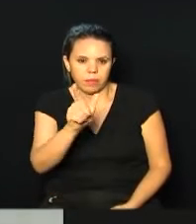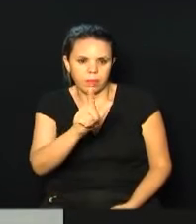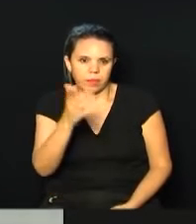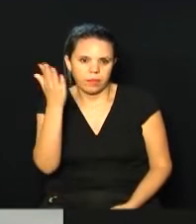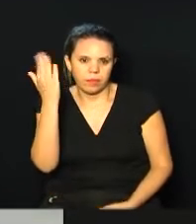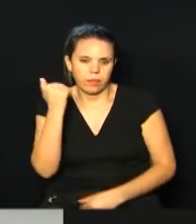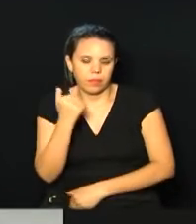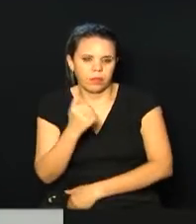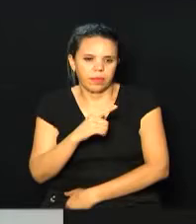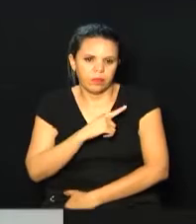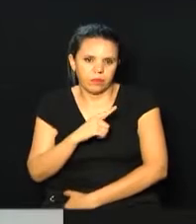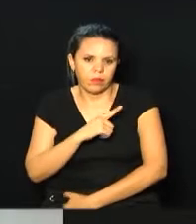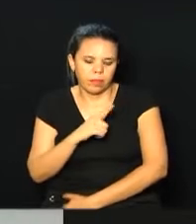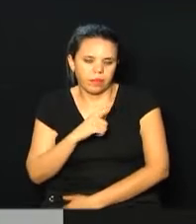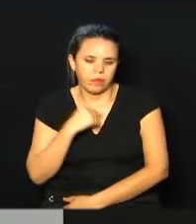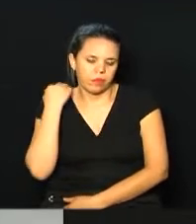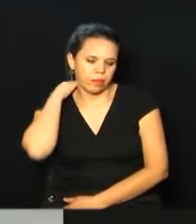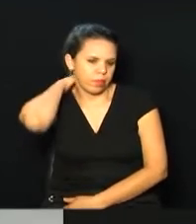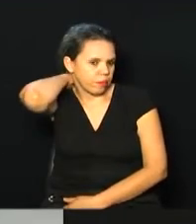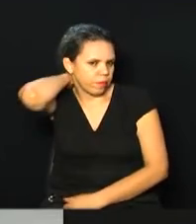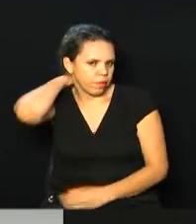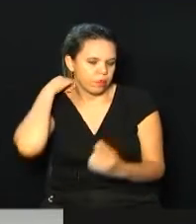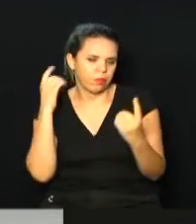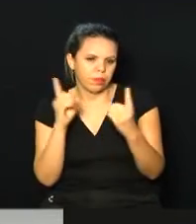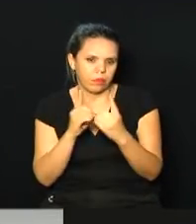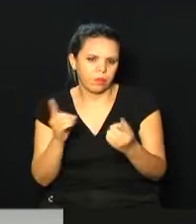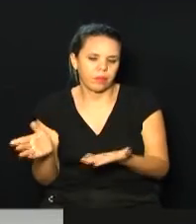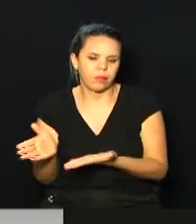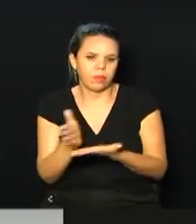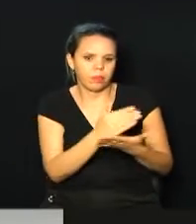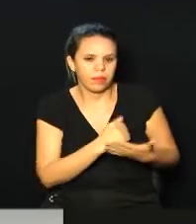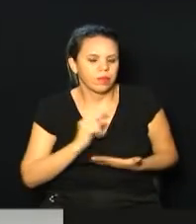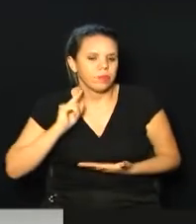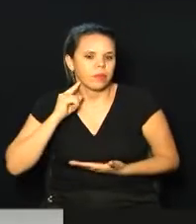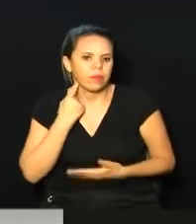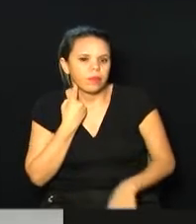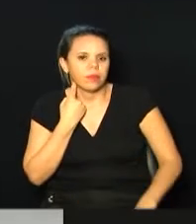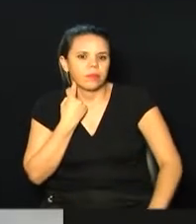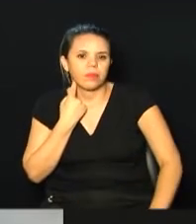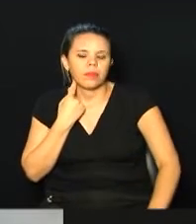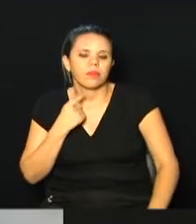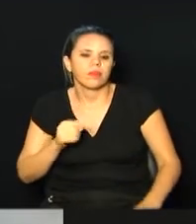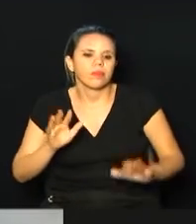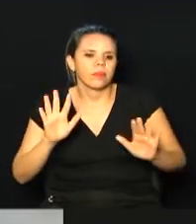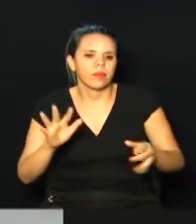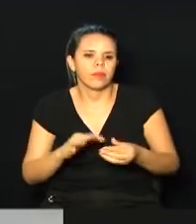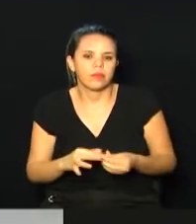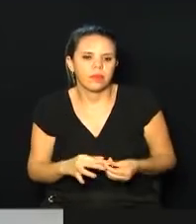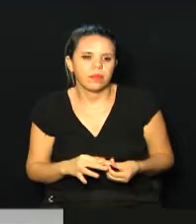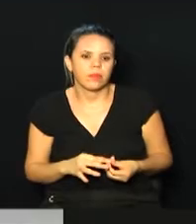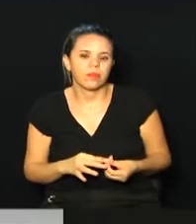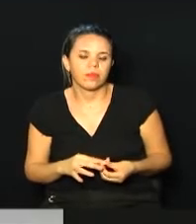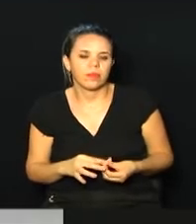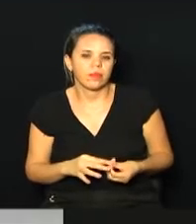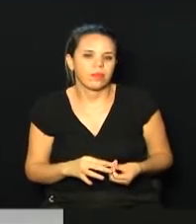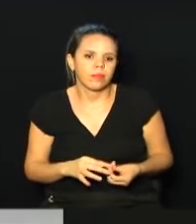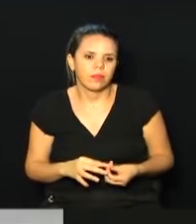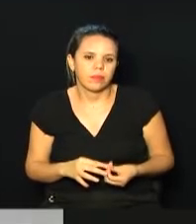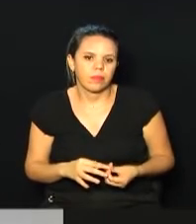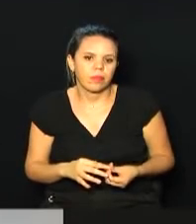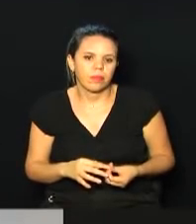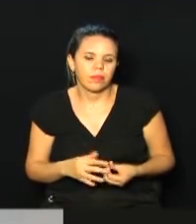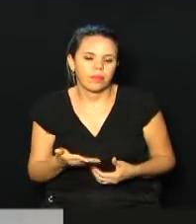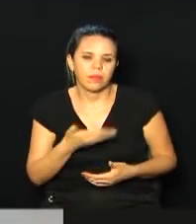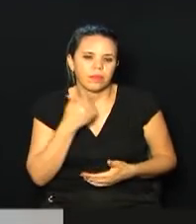que existe esse serviço, que existe a coleta, mas que